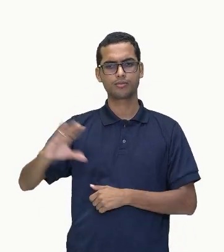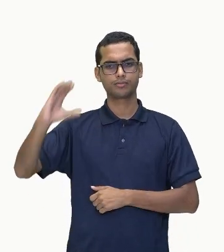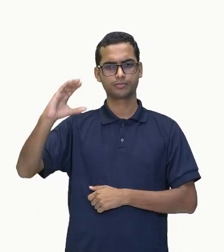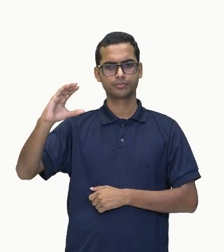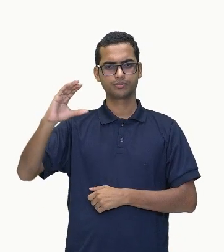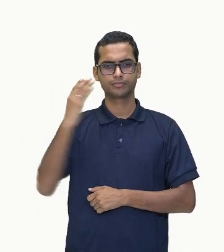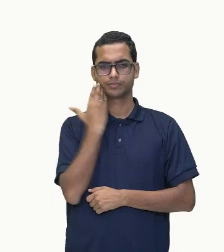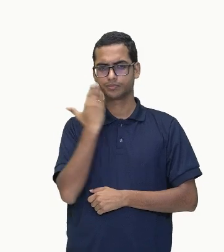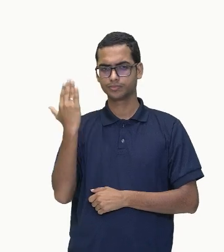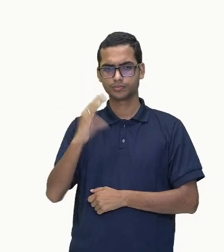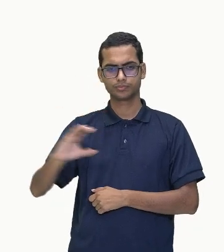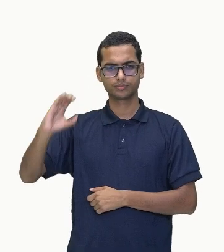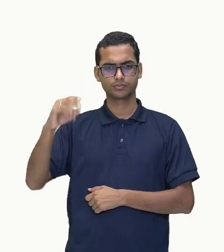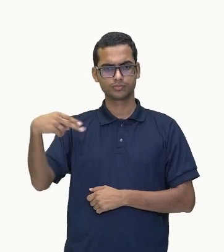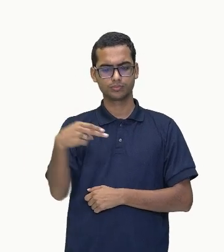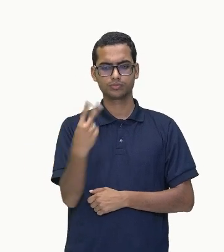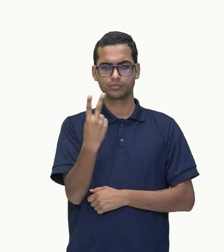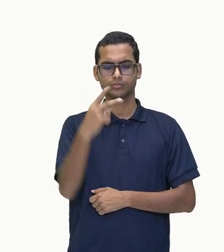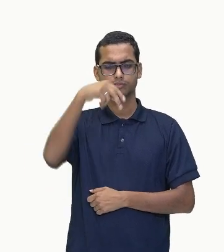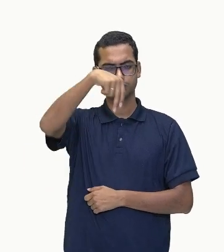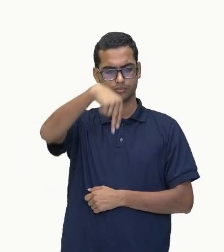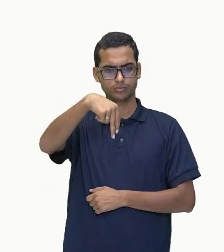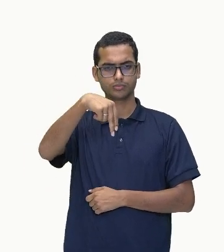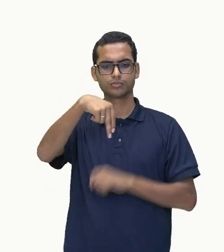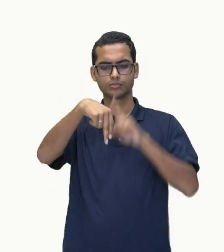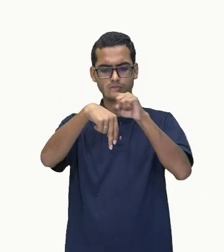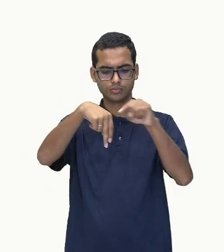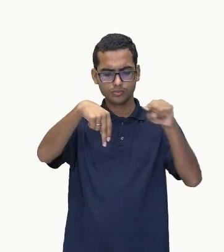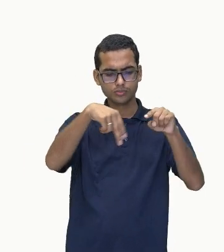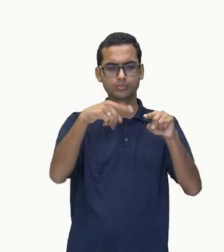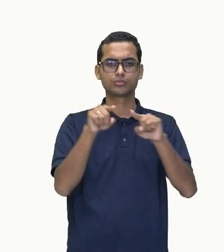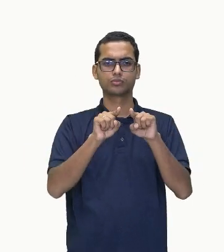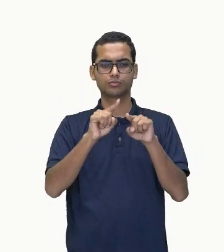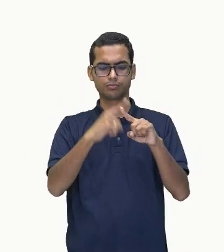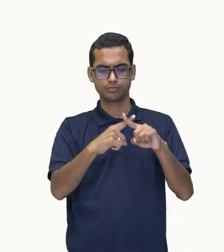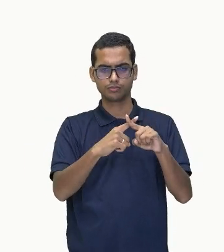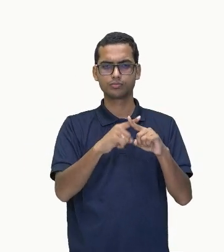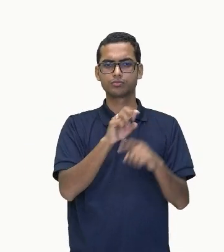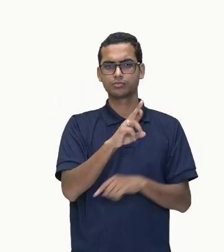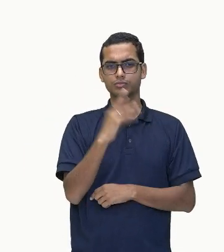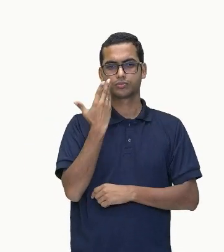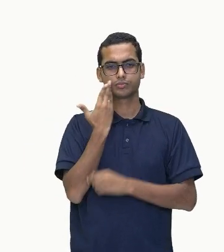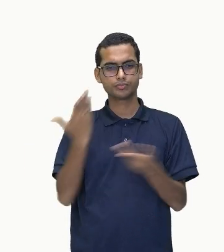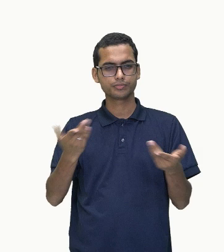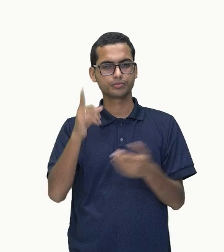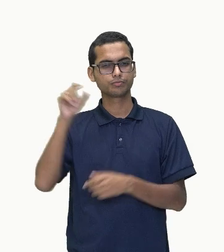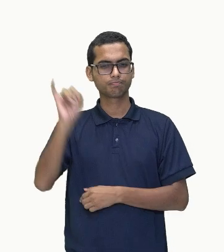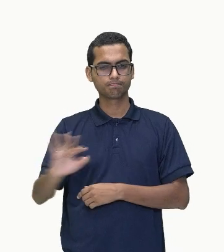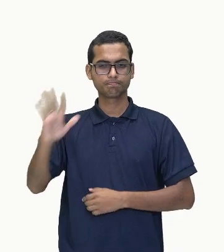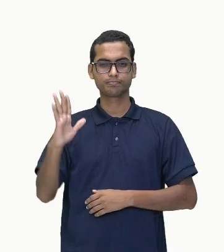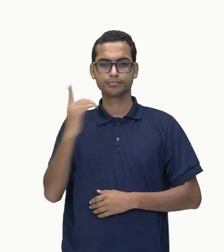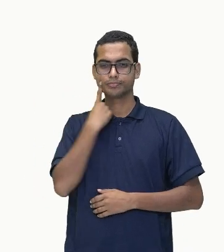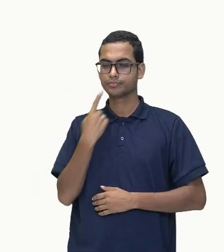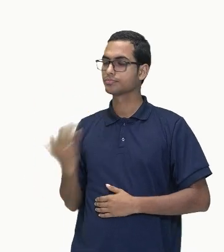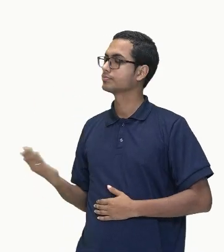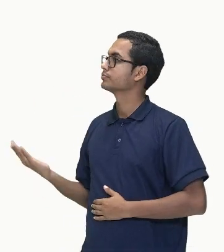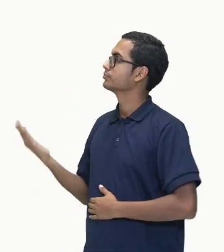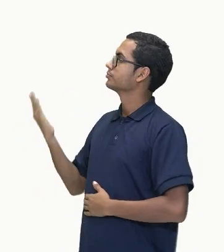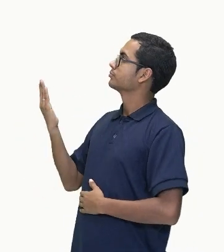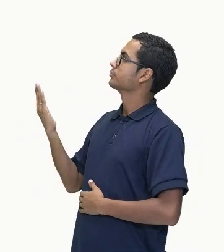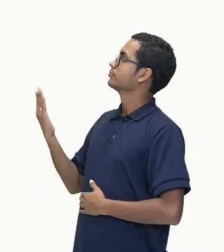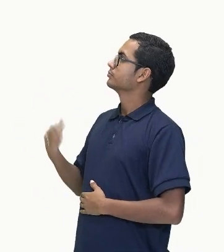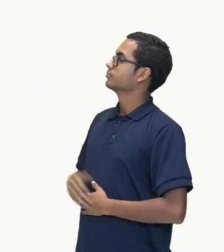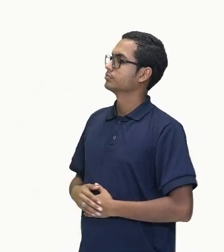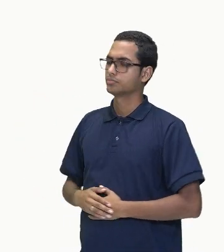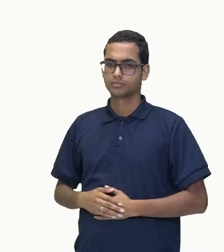Vamos seguindo que eu quero mostrar mais algumas questões interessantes para vocês. Olha só essa imagem, tá? Eu quero que você